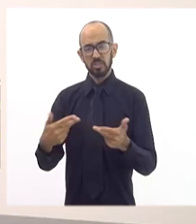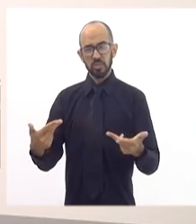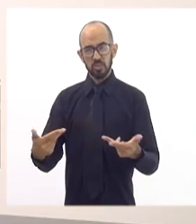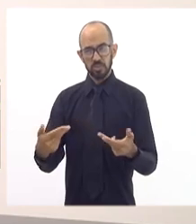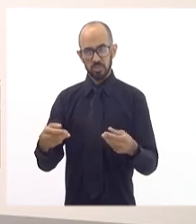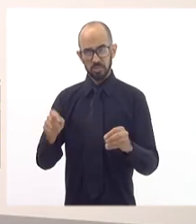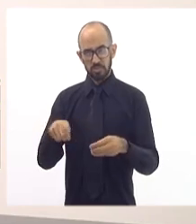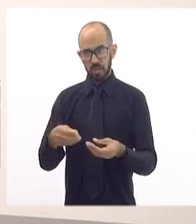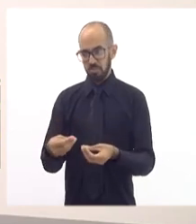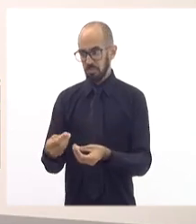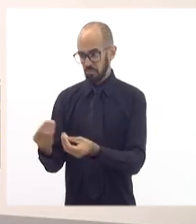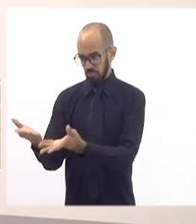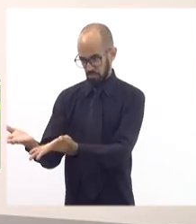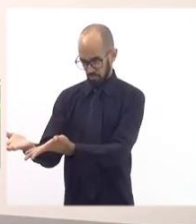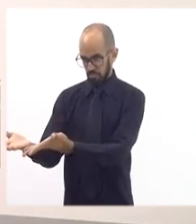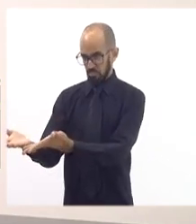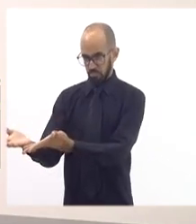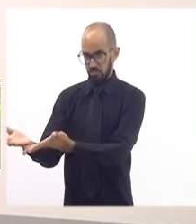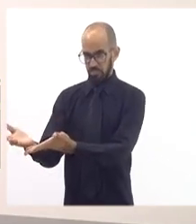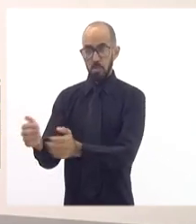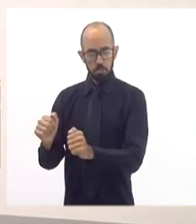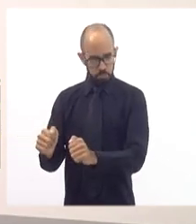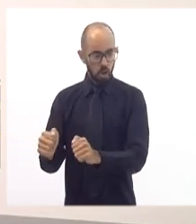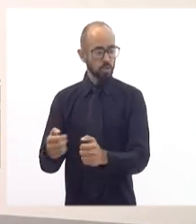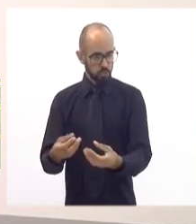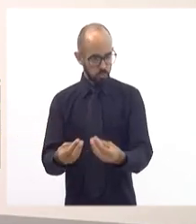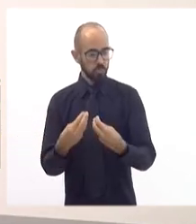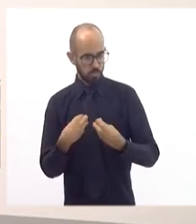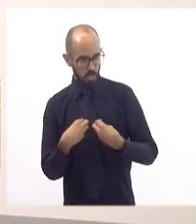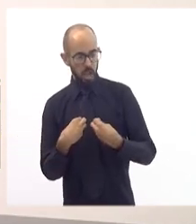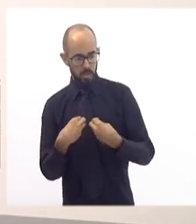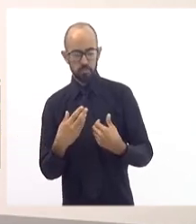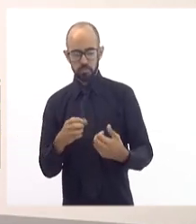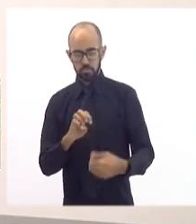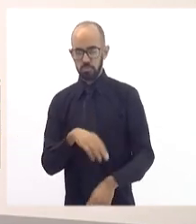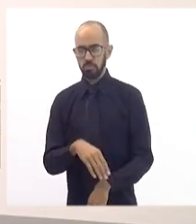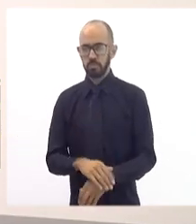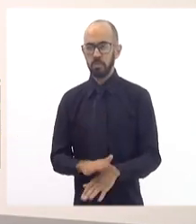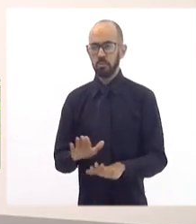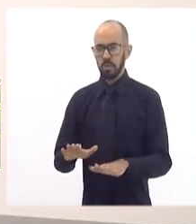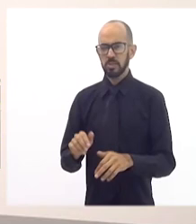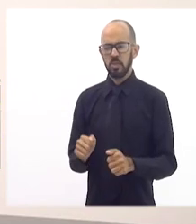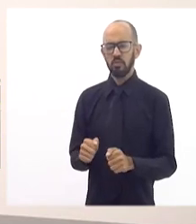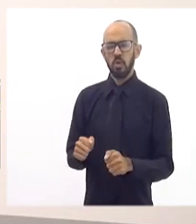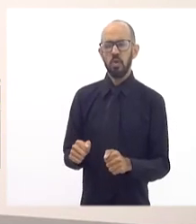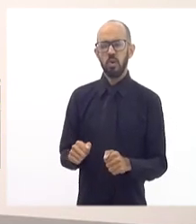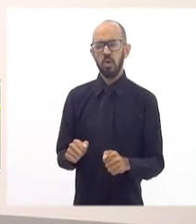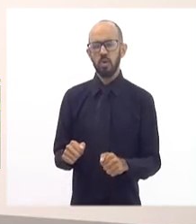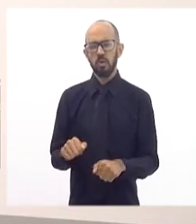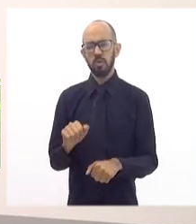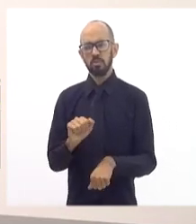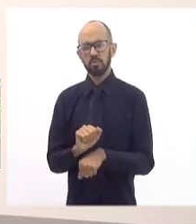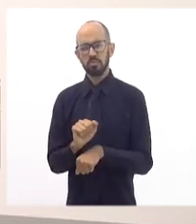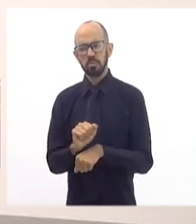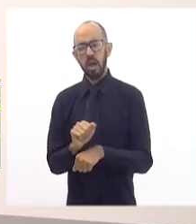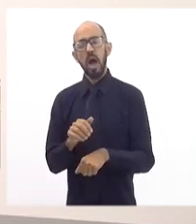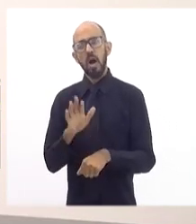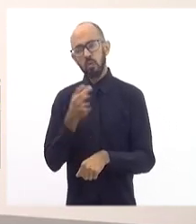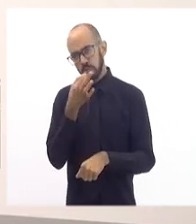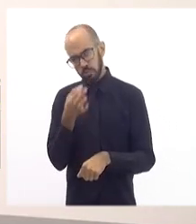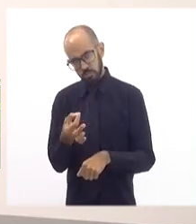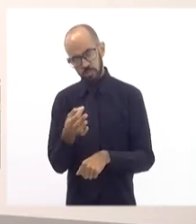você pode encaminhar porque nós faça para nossa comissão mas eu vou me ater alguns comentários que já foram feitos aqui agradeceria